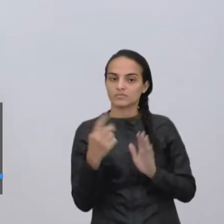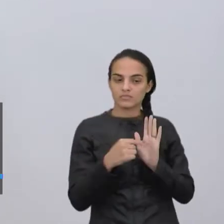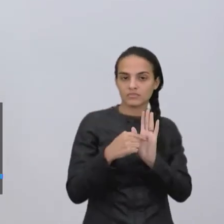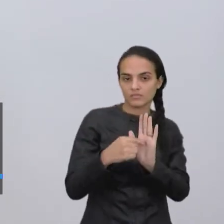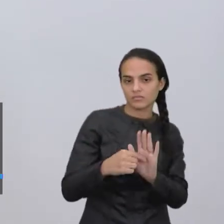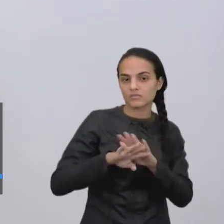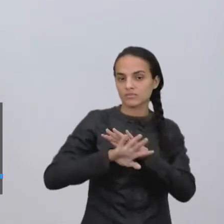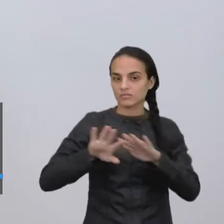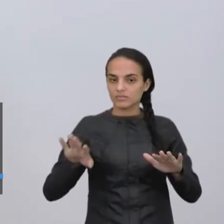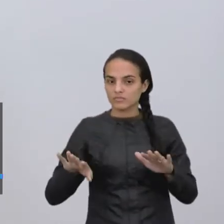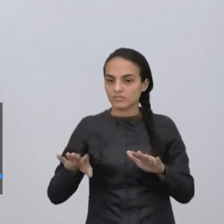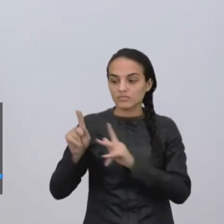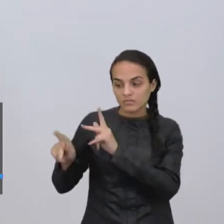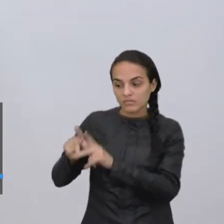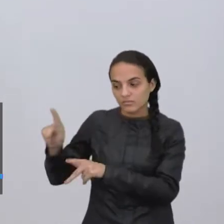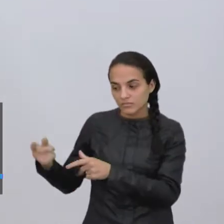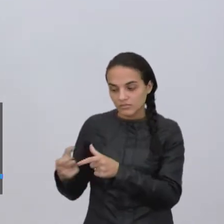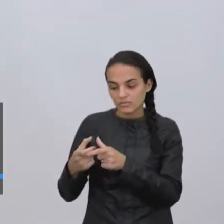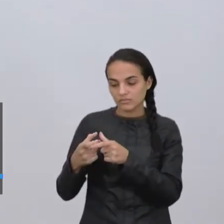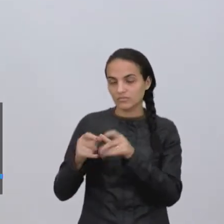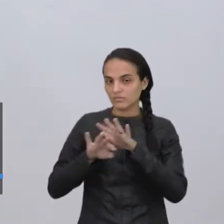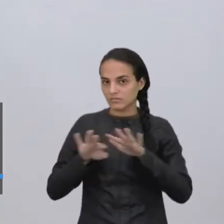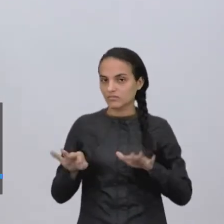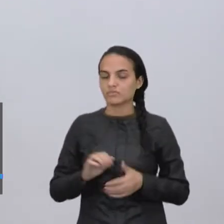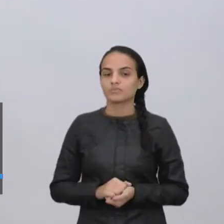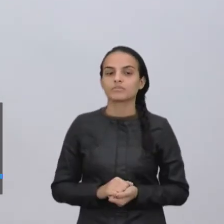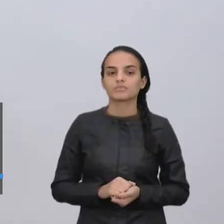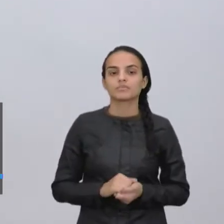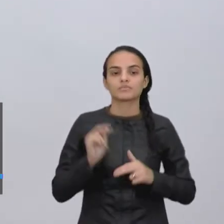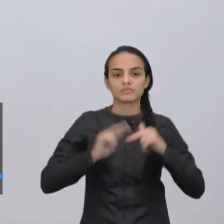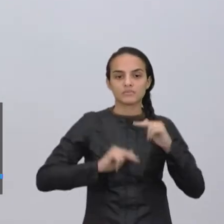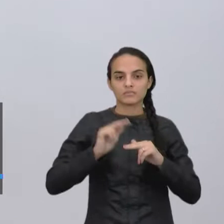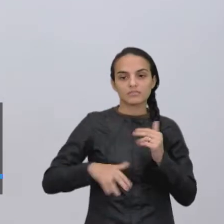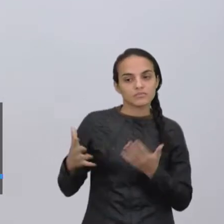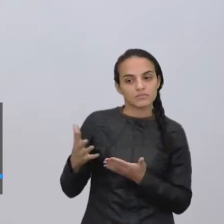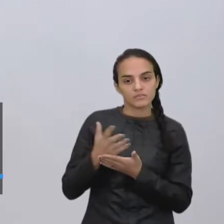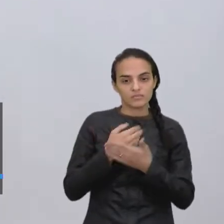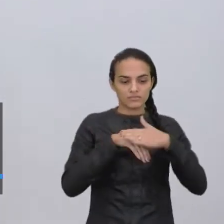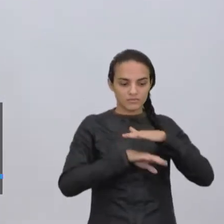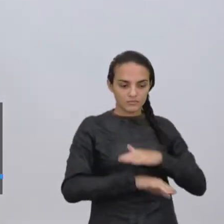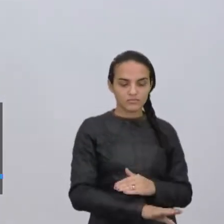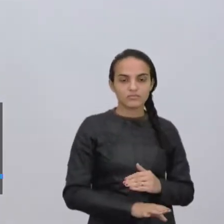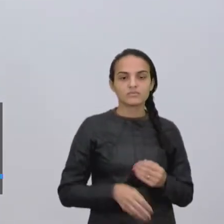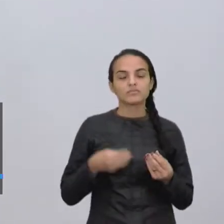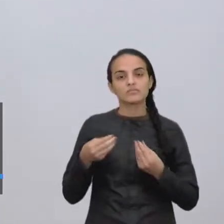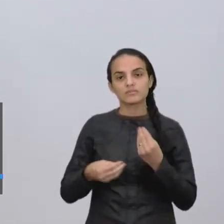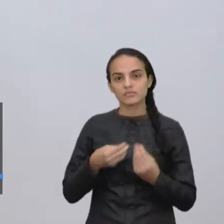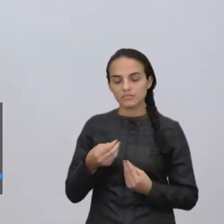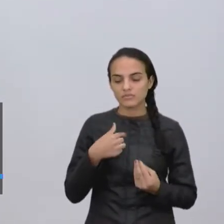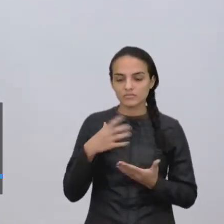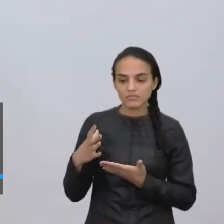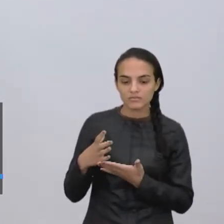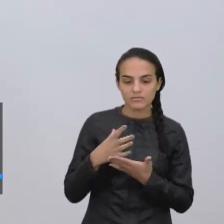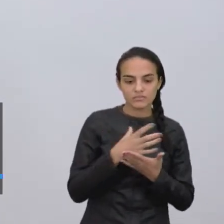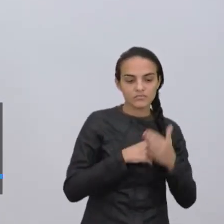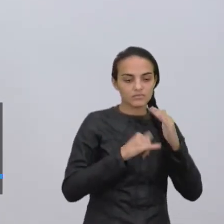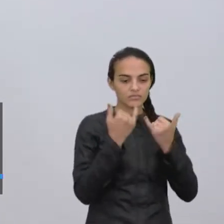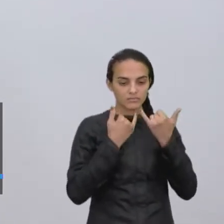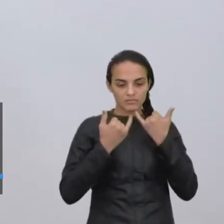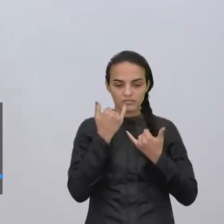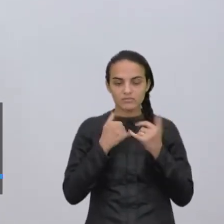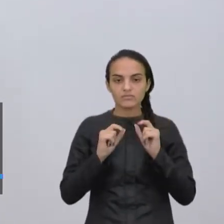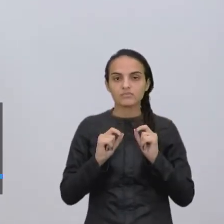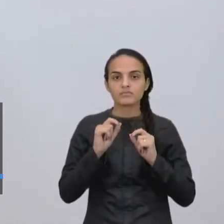com parte da população? Ah, tá. Instrumento de coleta de dados, eu quero o próximo. Como que eu vou coletar essas informações?